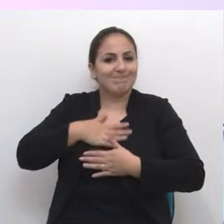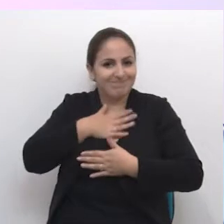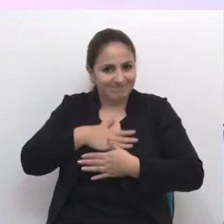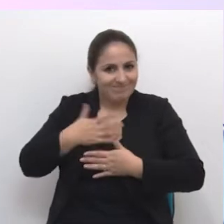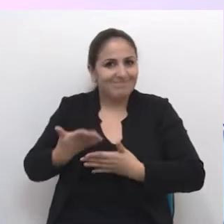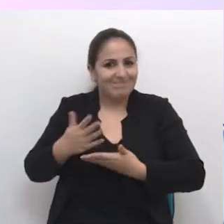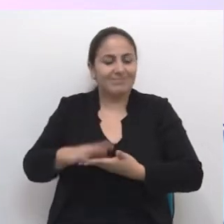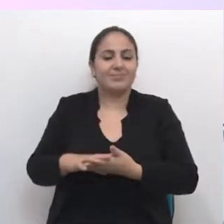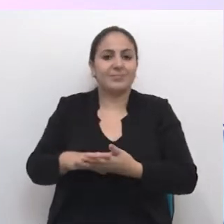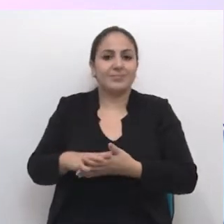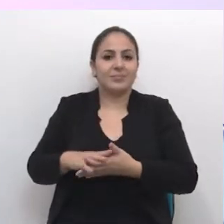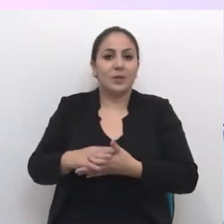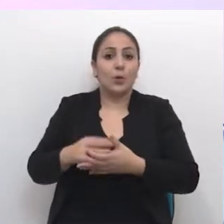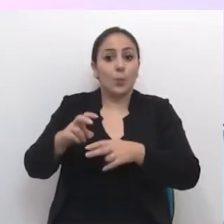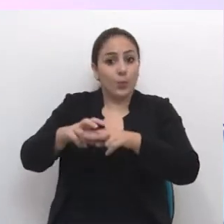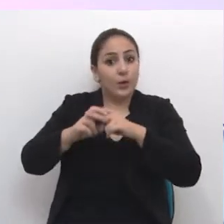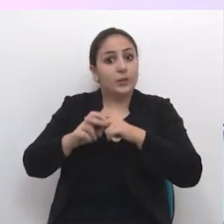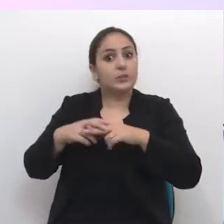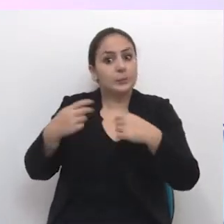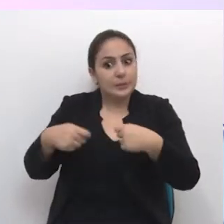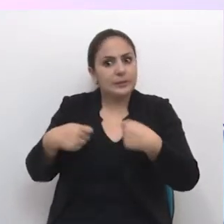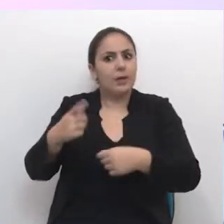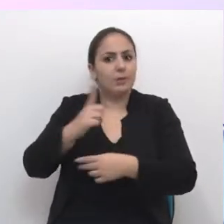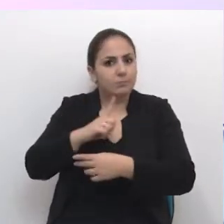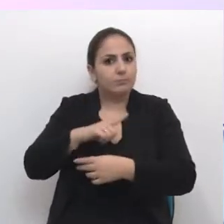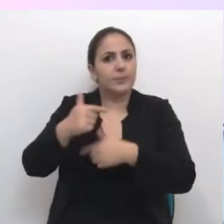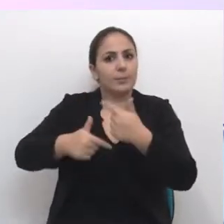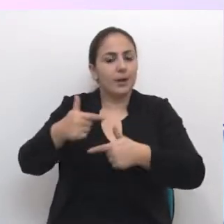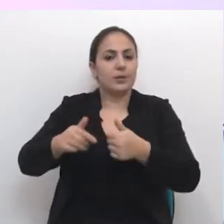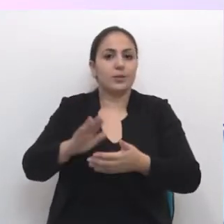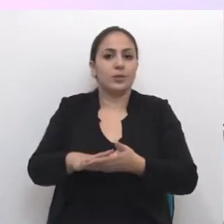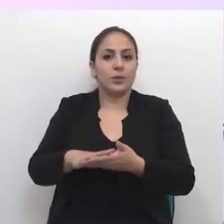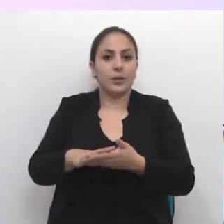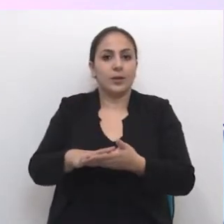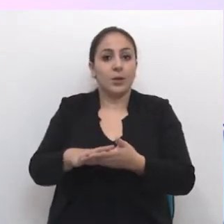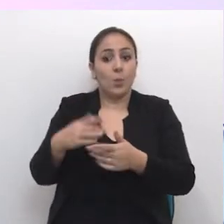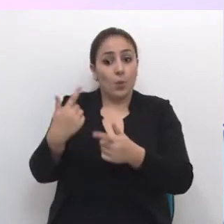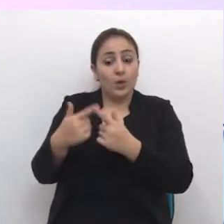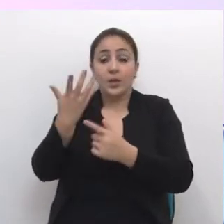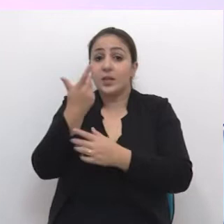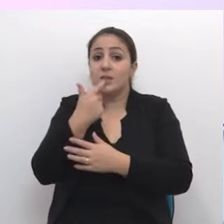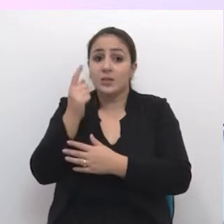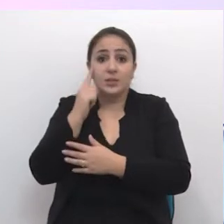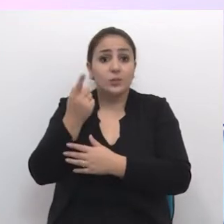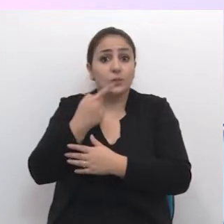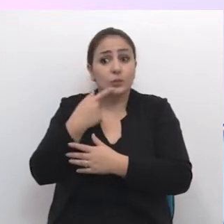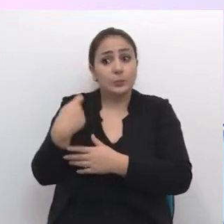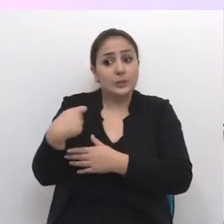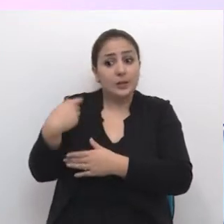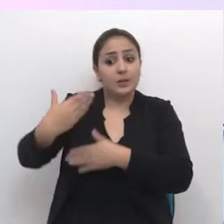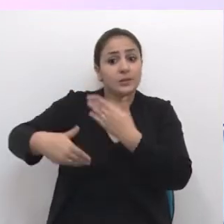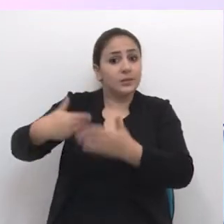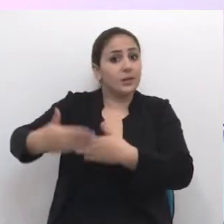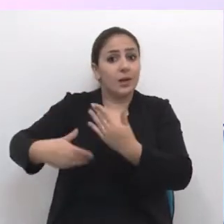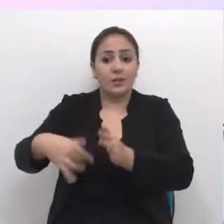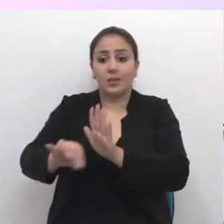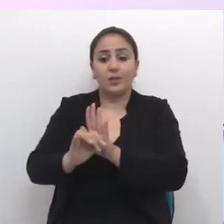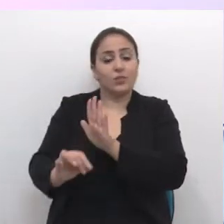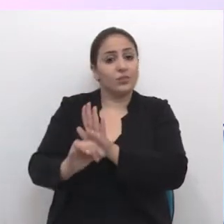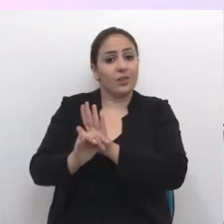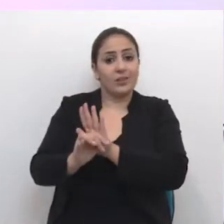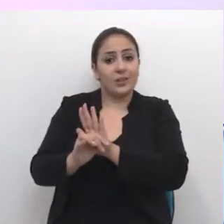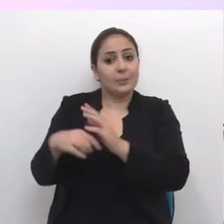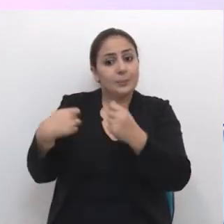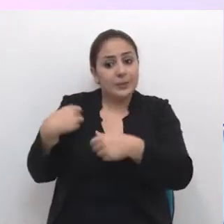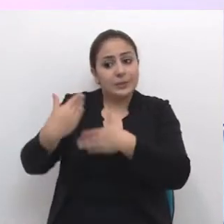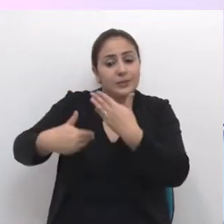sentimento, né? Então, e isso tem de ser trabalhado, né? Porque a criança surda, ela vai ter de desenvolver uma identidade,